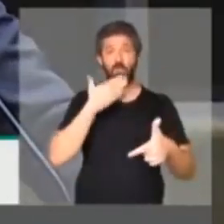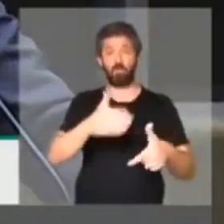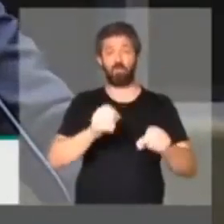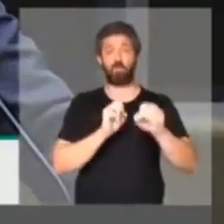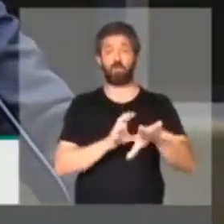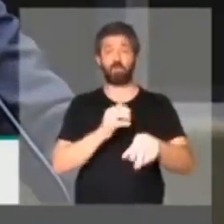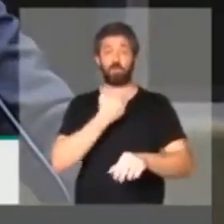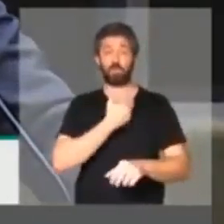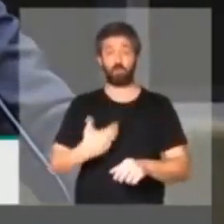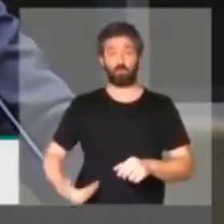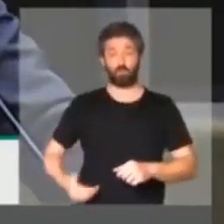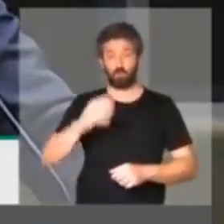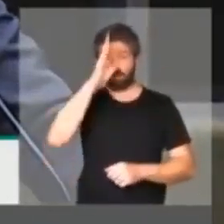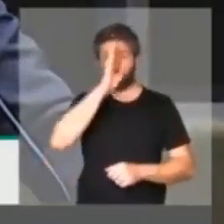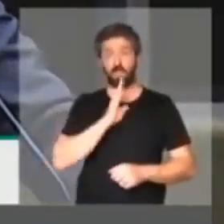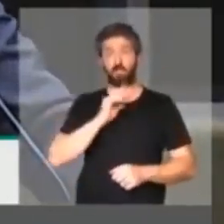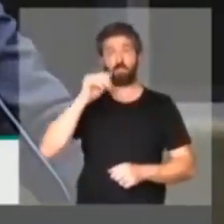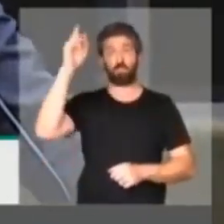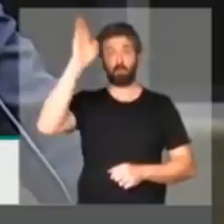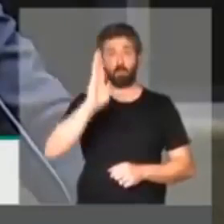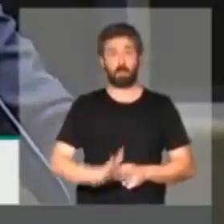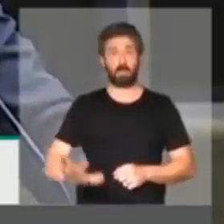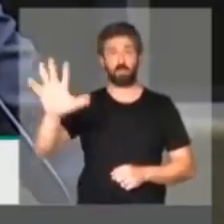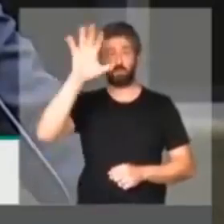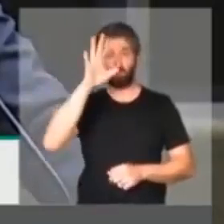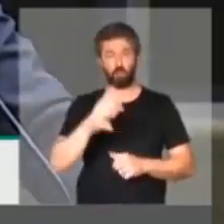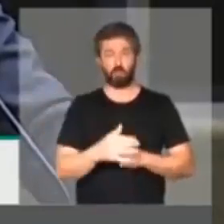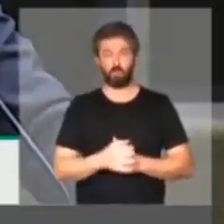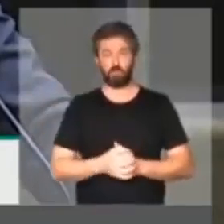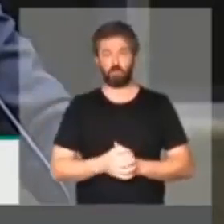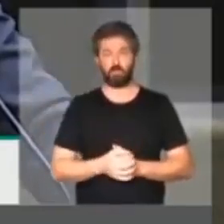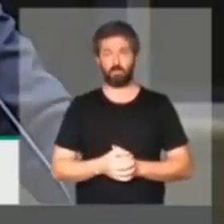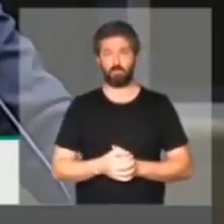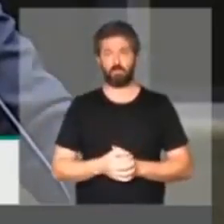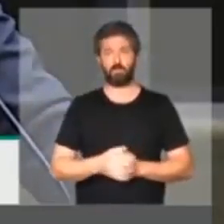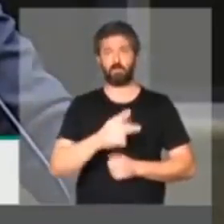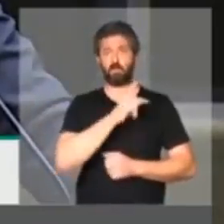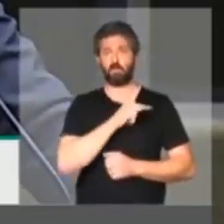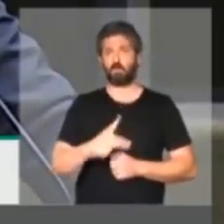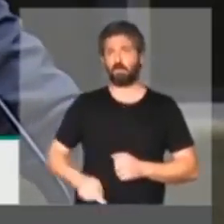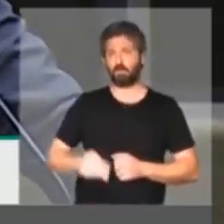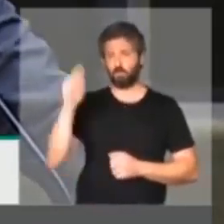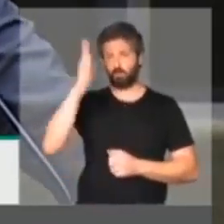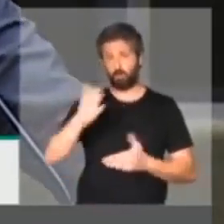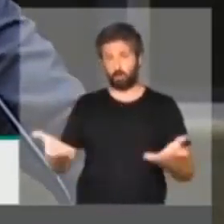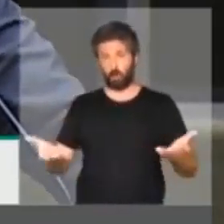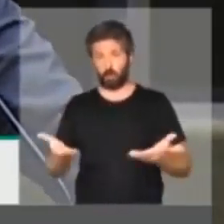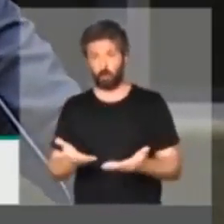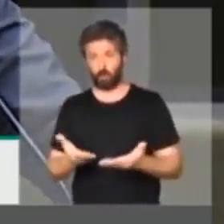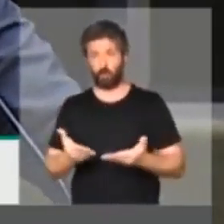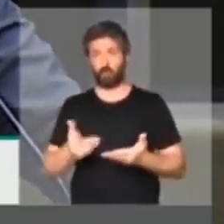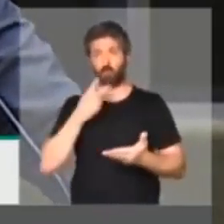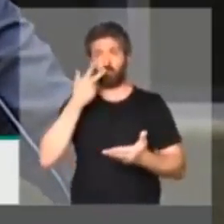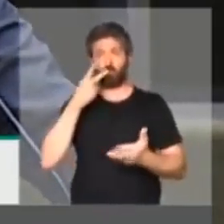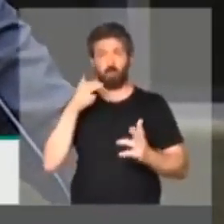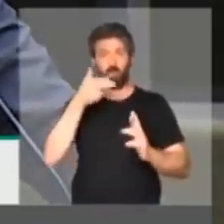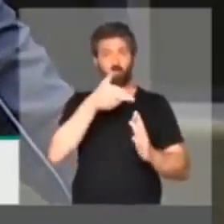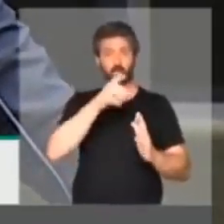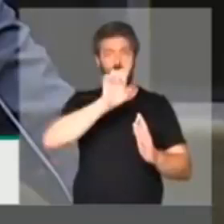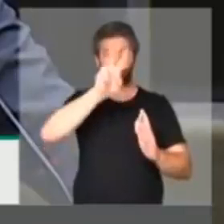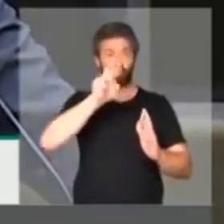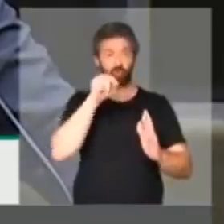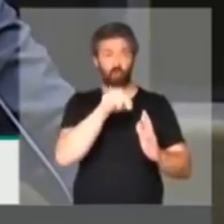ensino público e gratuito no nosso país. E o presidente da República hoje, quando se refere a estas